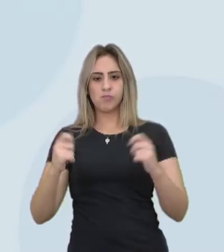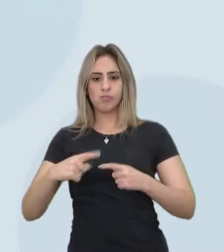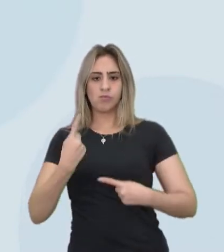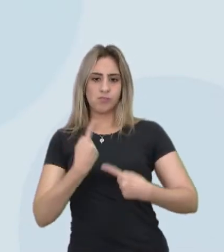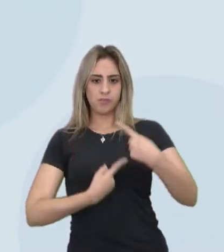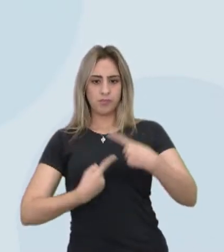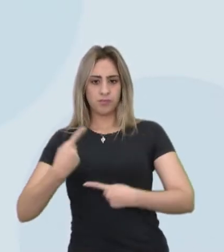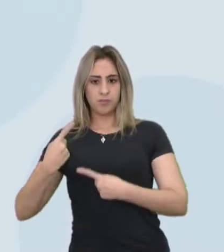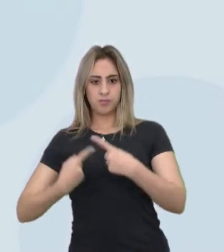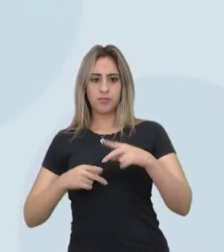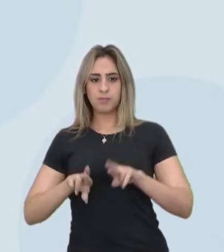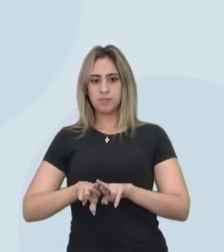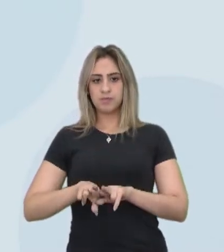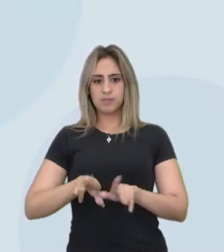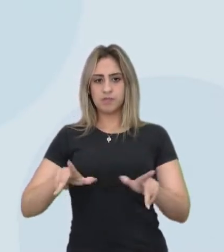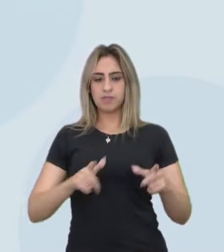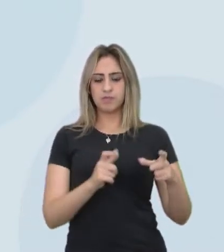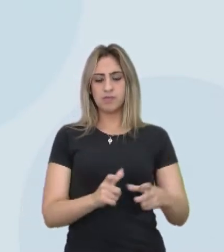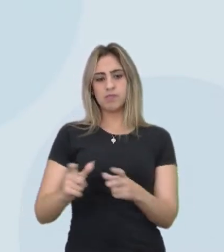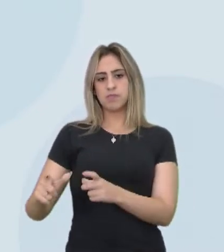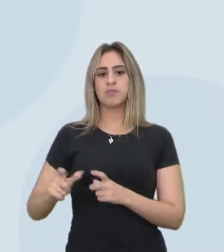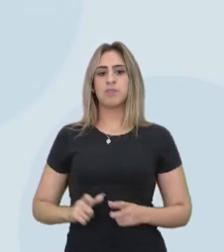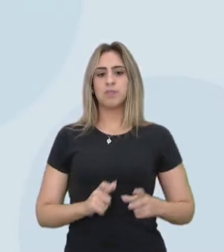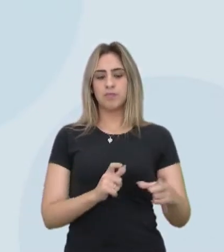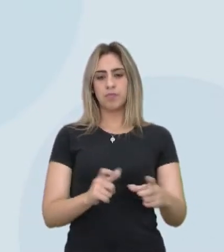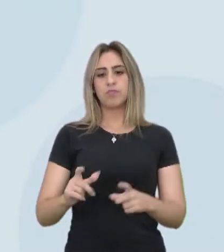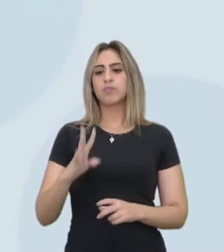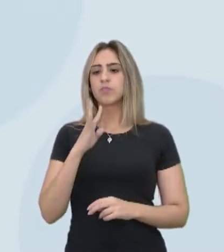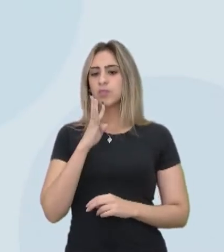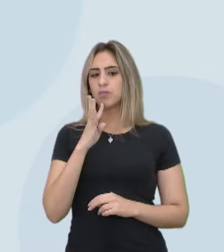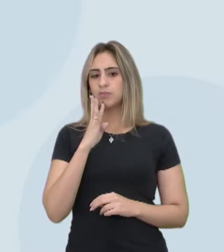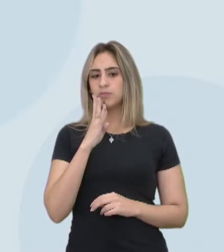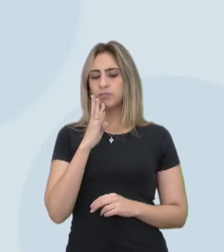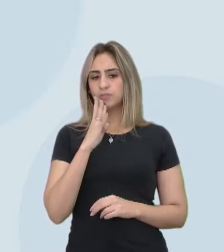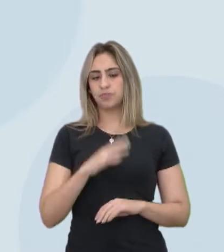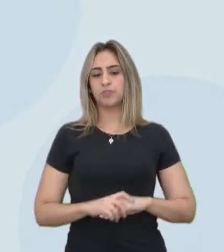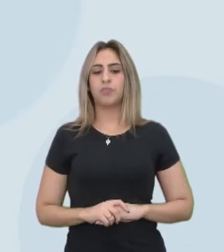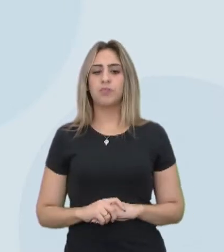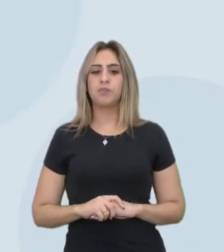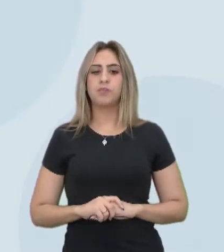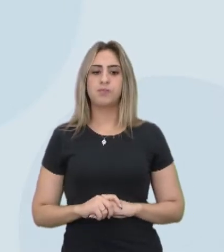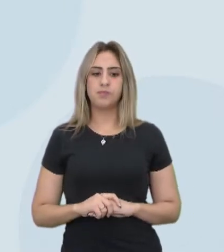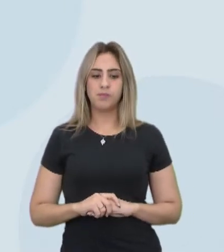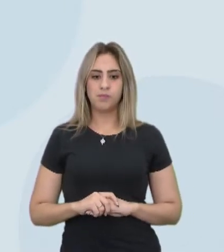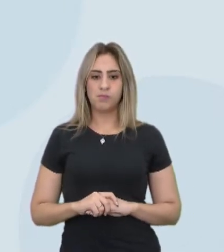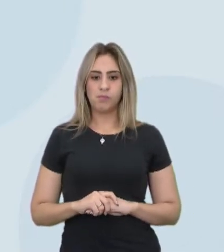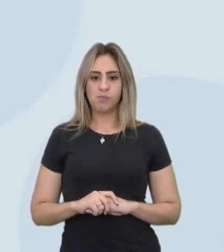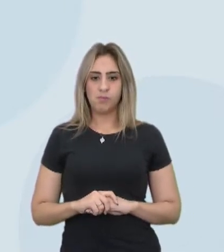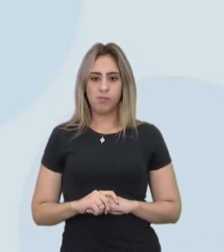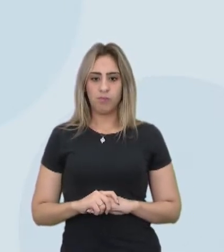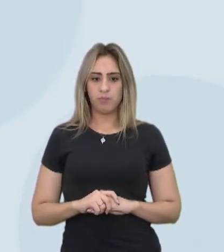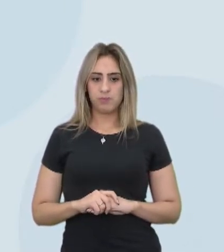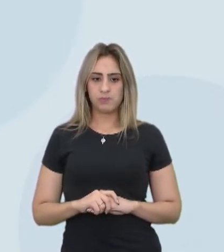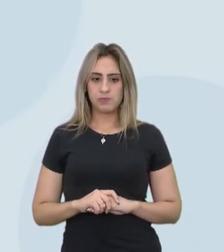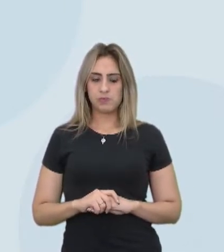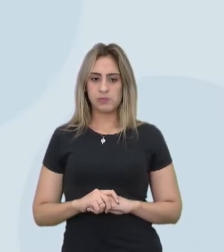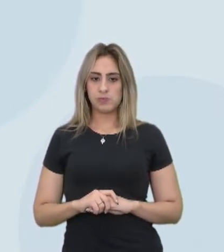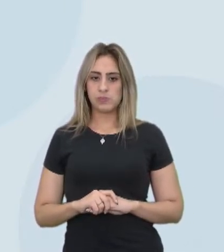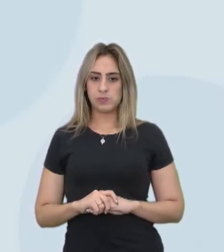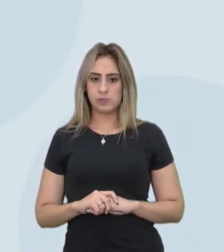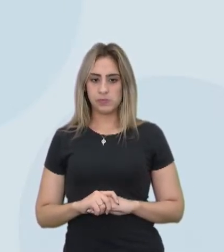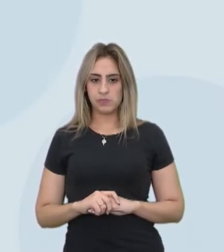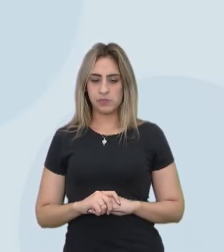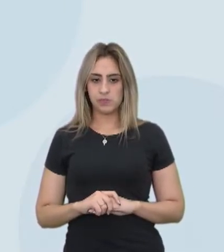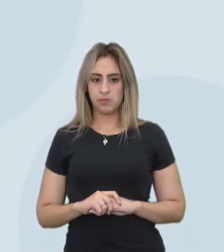a população, mostrando aí ao estudante que a demografia possibilita discussões em